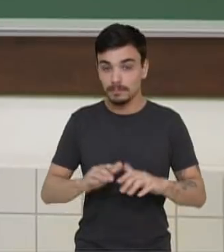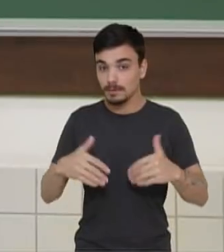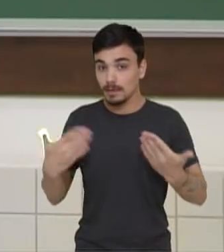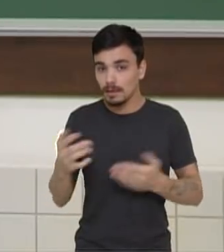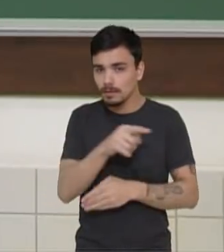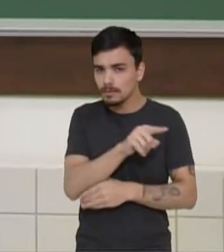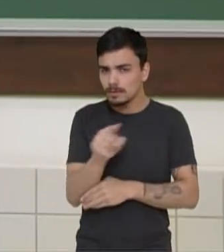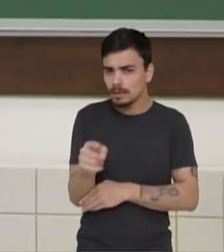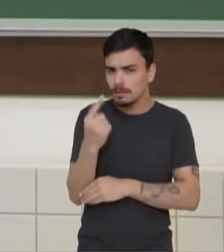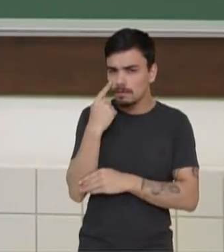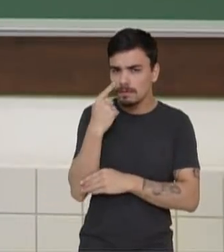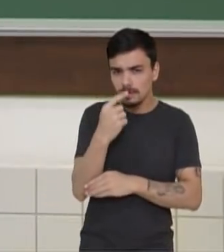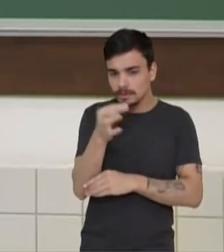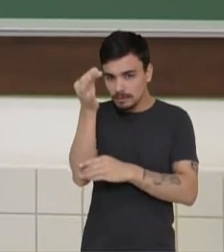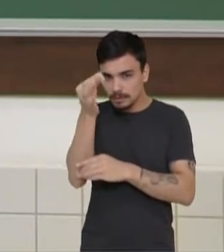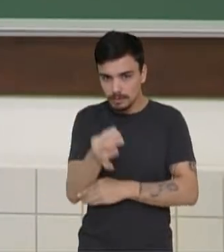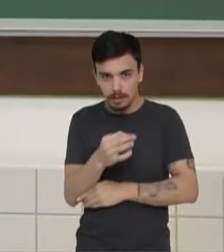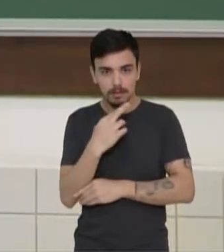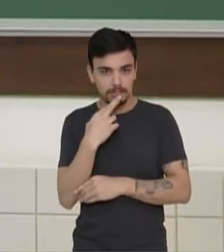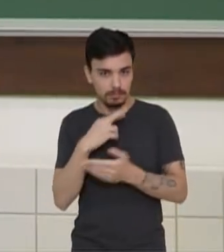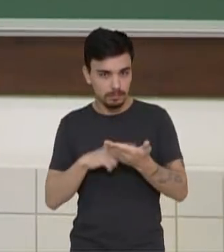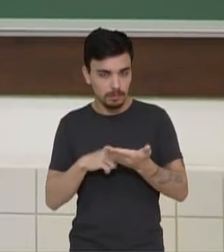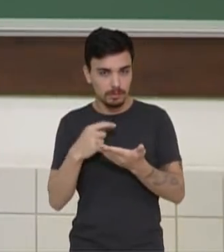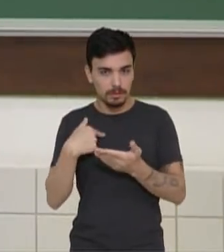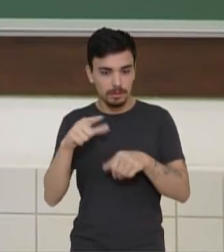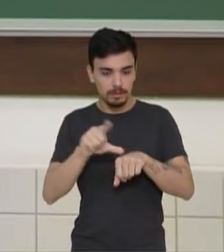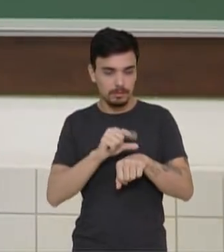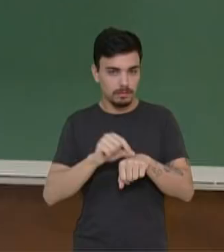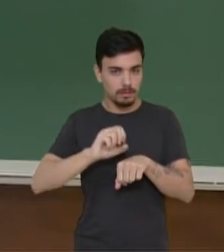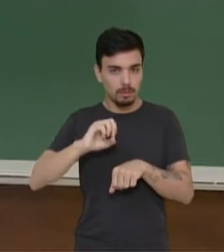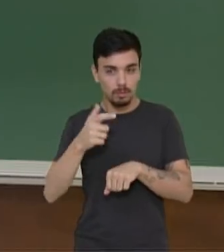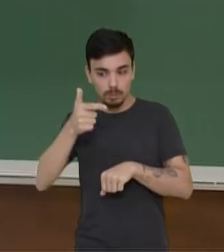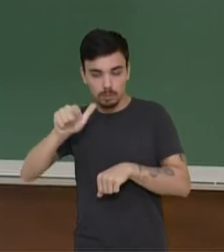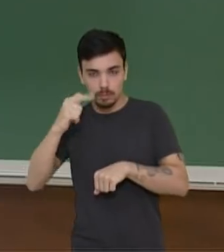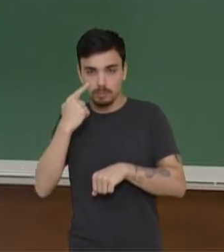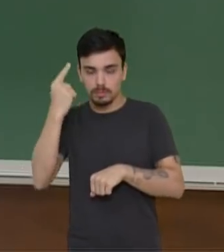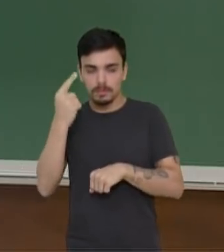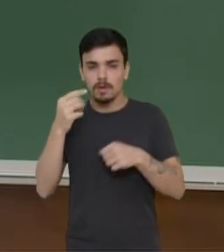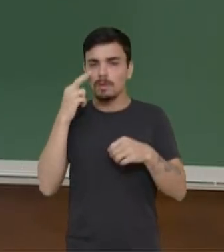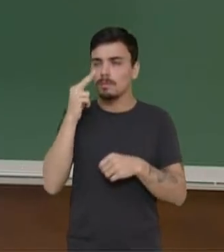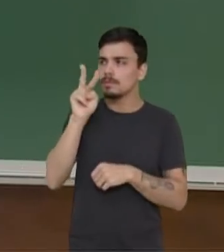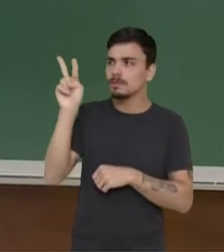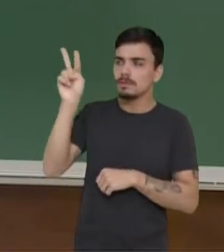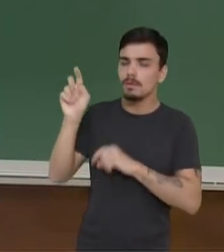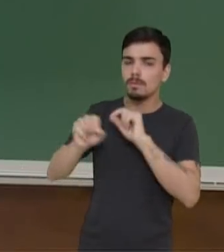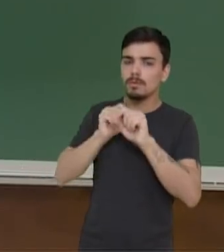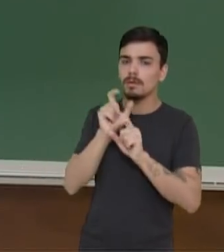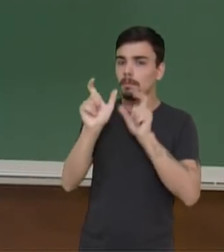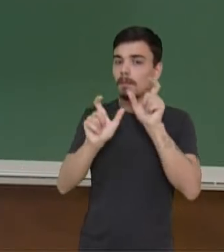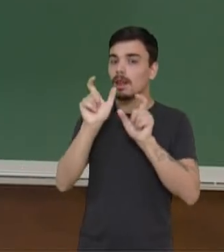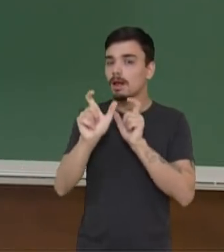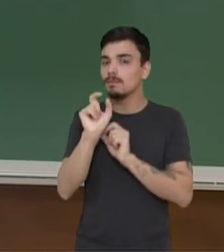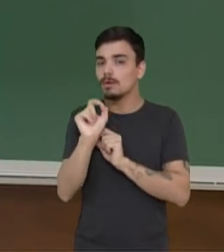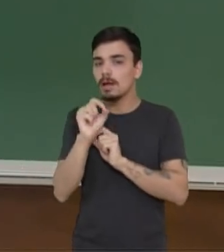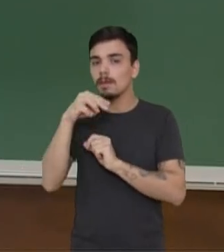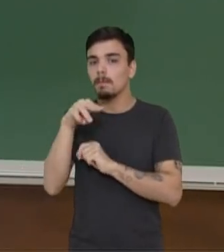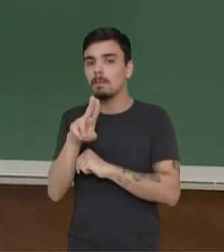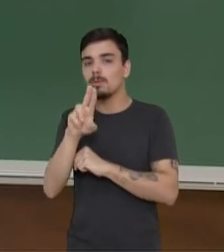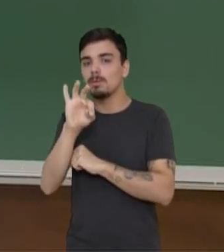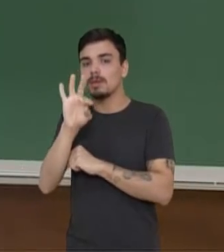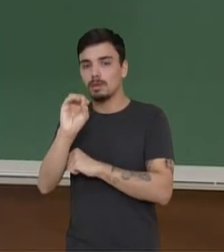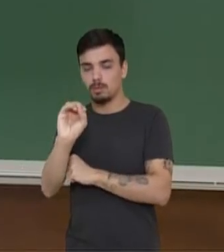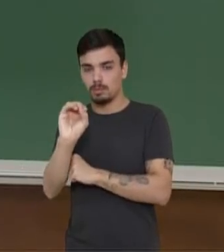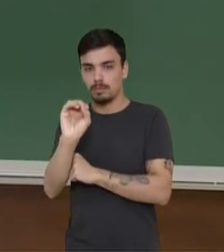Então, pessoal, vamos ver quem conseguiu acertar aí os advérbios ou as locuções adverbiais. Então, observem aqui a palavra muito, advérbio de